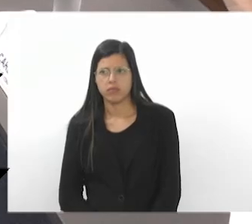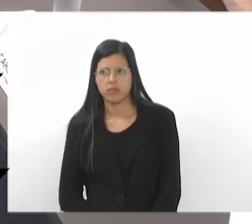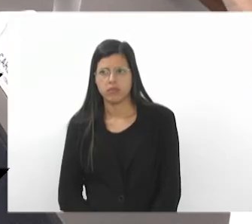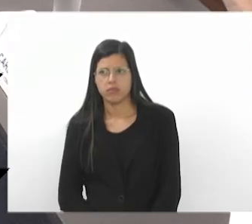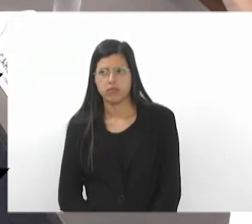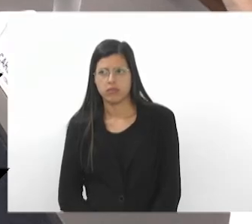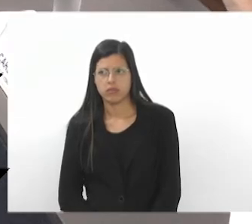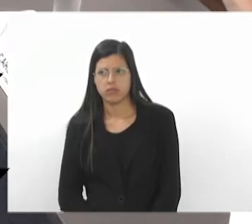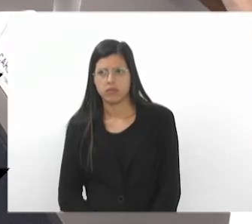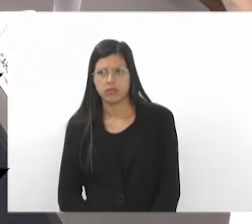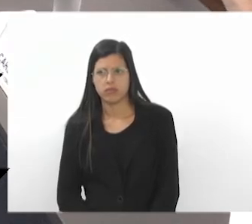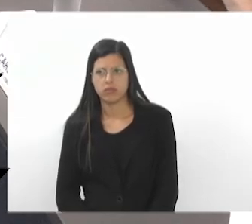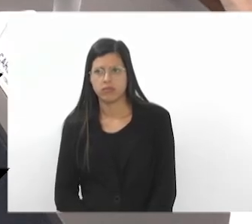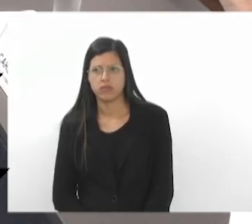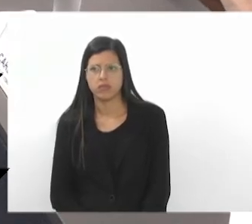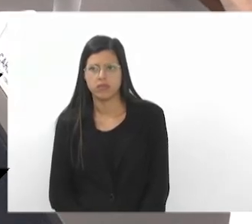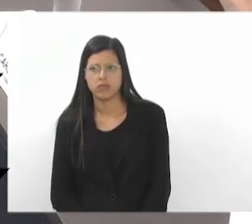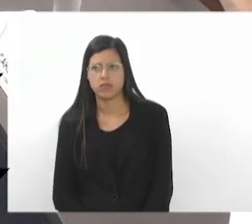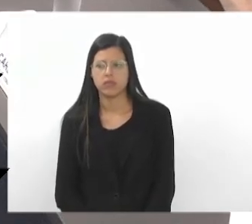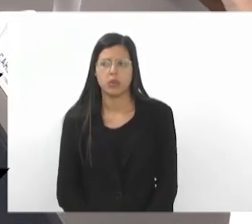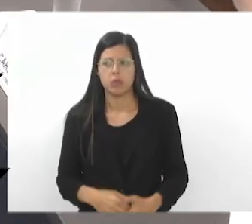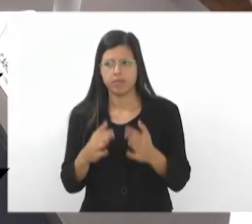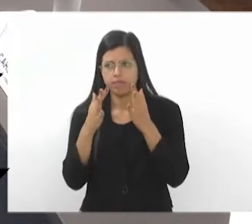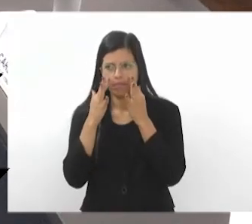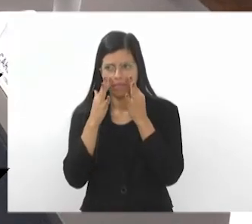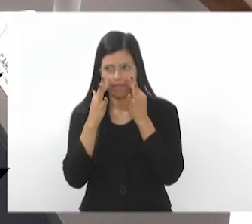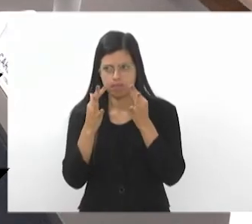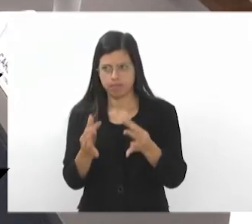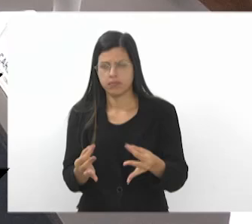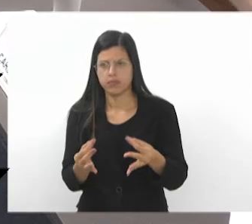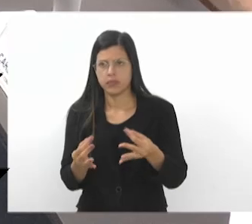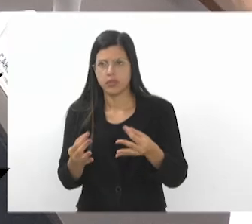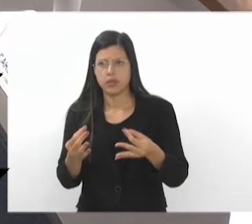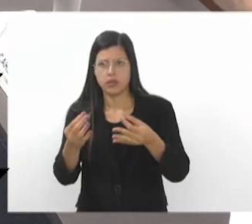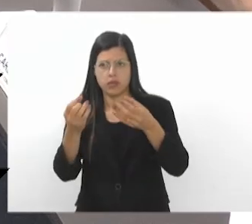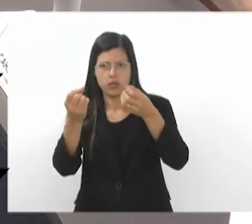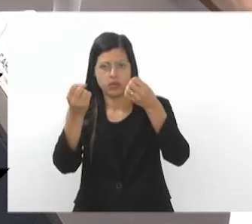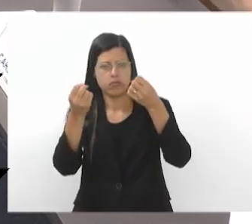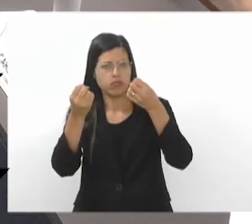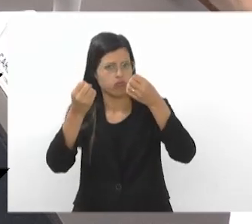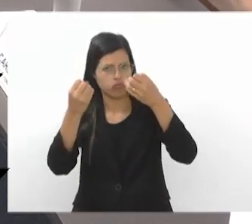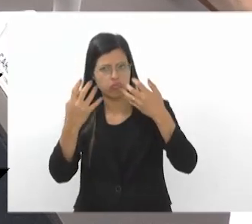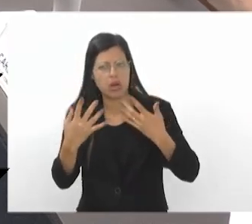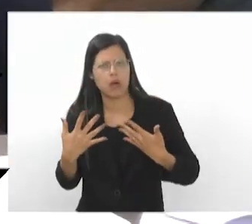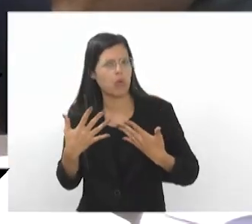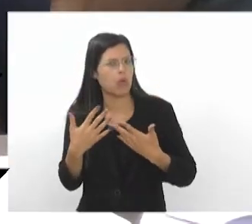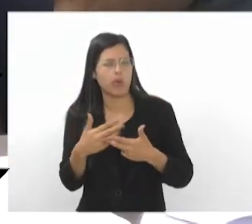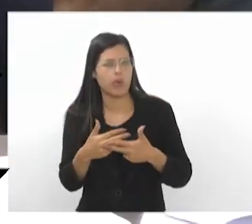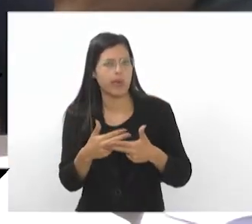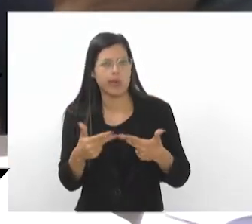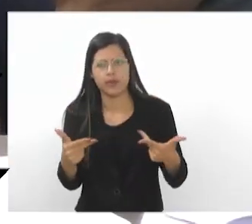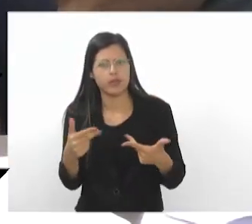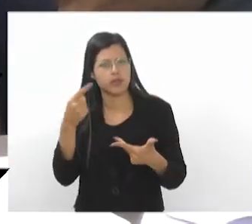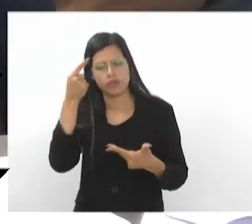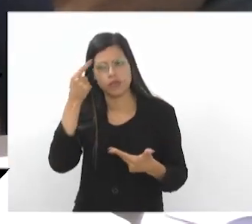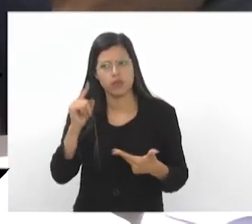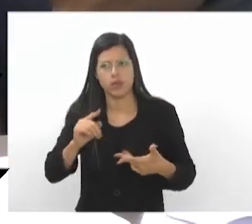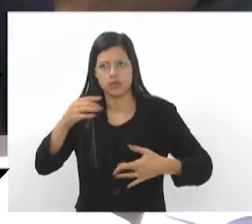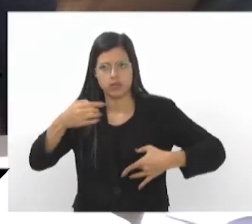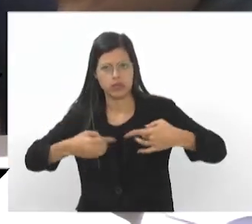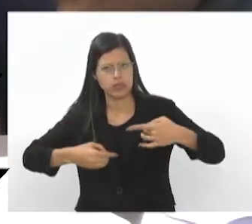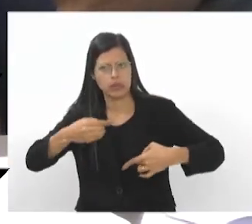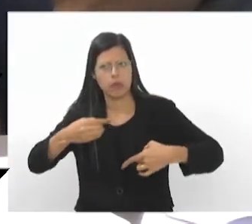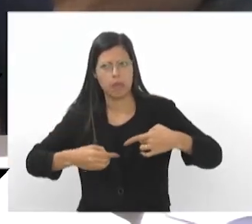Eu estou ouvindo com atenção e foi até esclarecido de coisas que eu não sabia nesse debate de alto